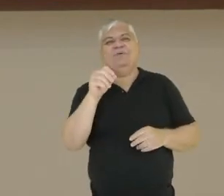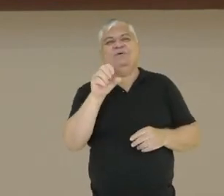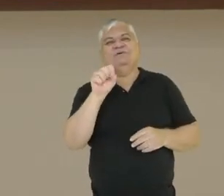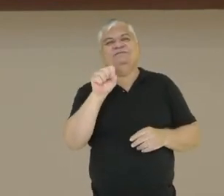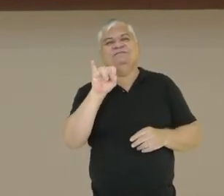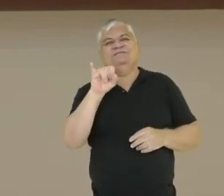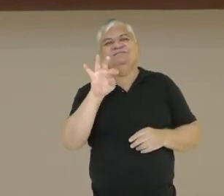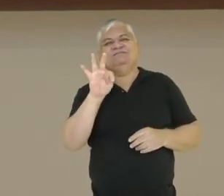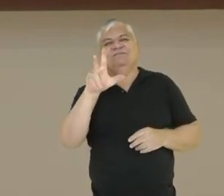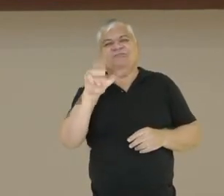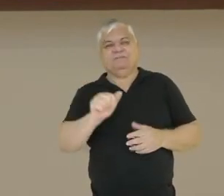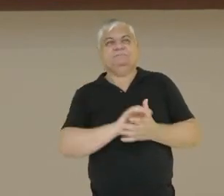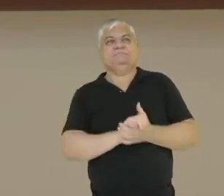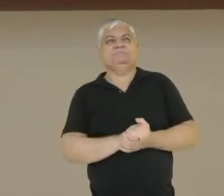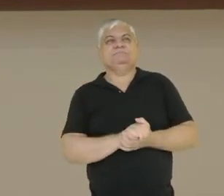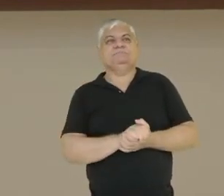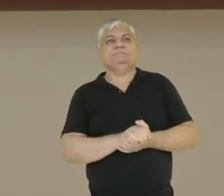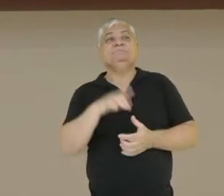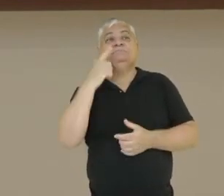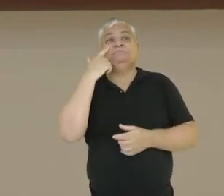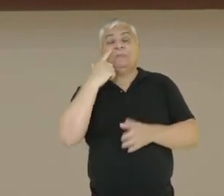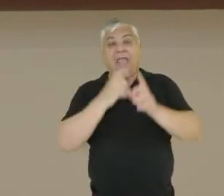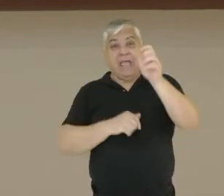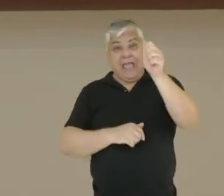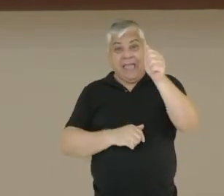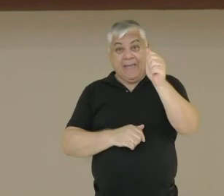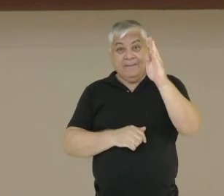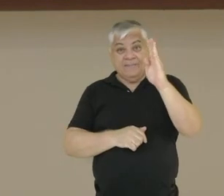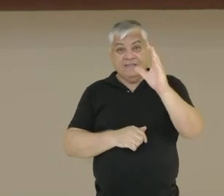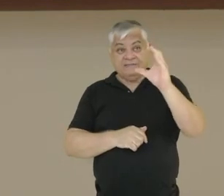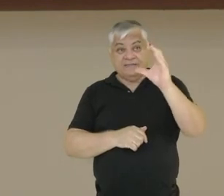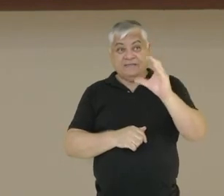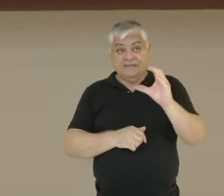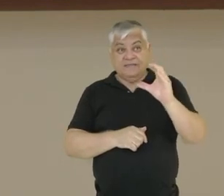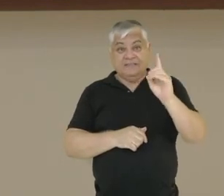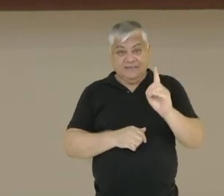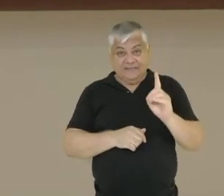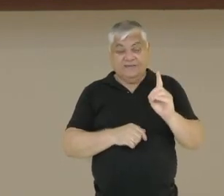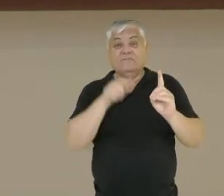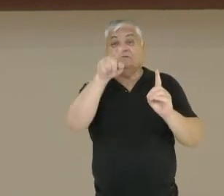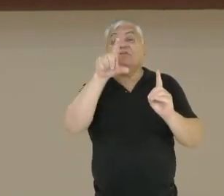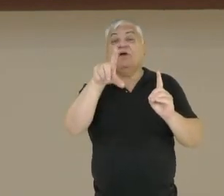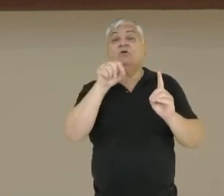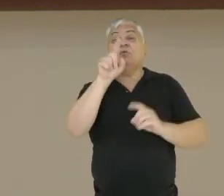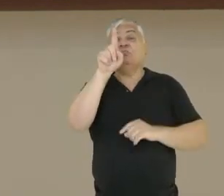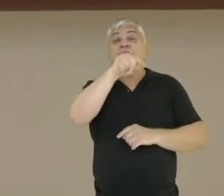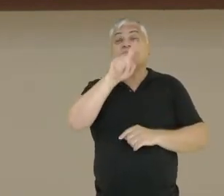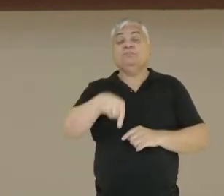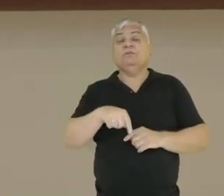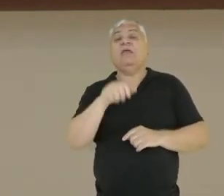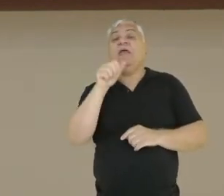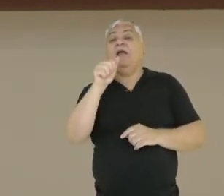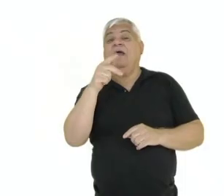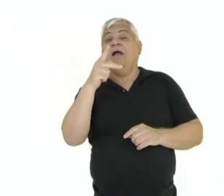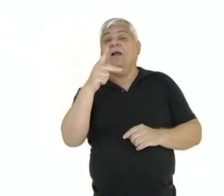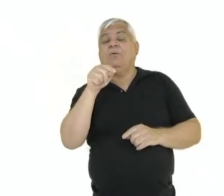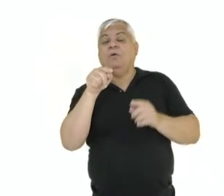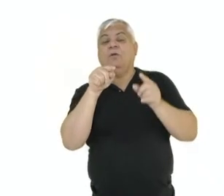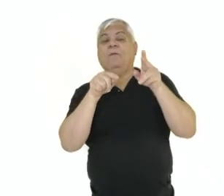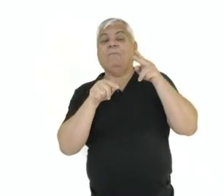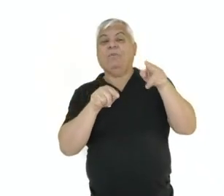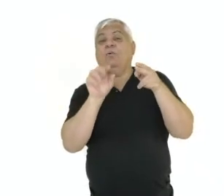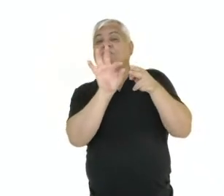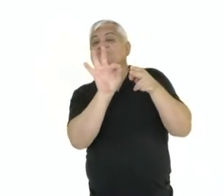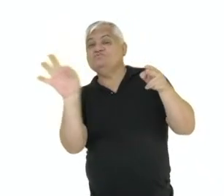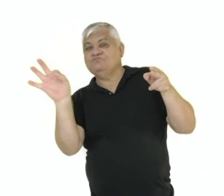Vamos analisar os enunciados abaixo e você vai assinalar aquela que for a apositiva.